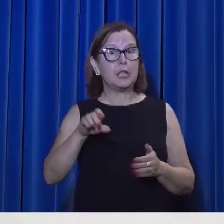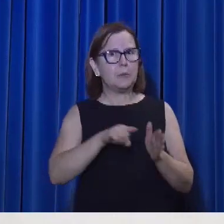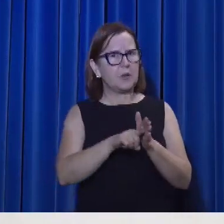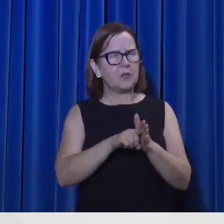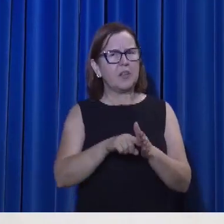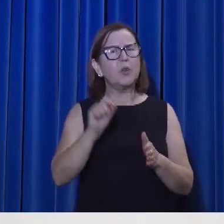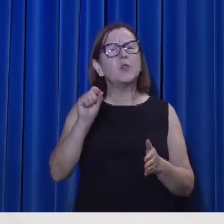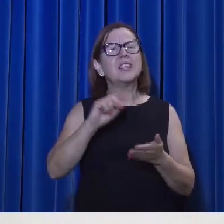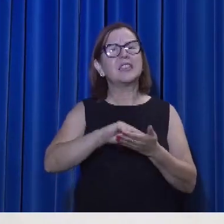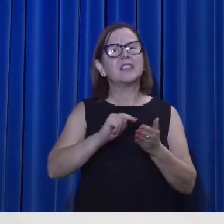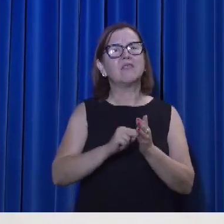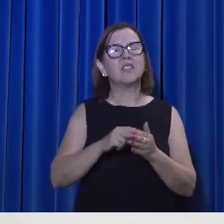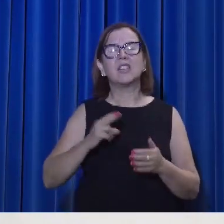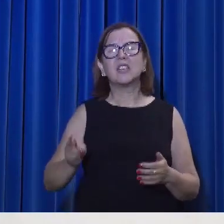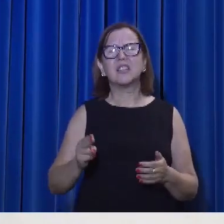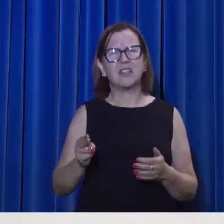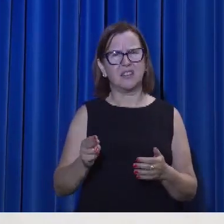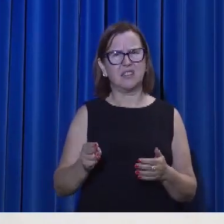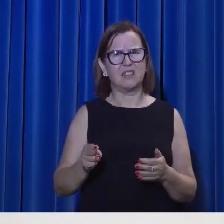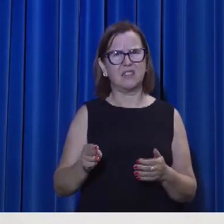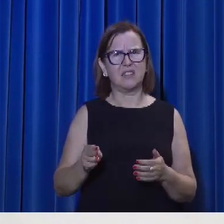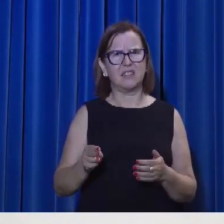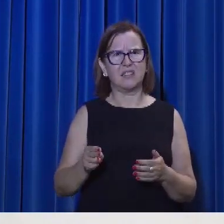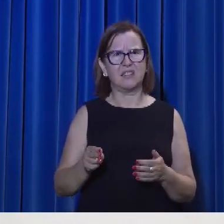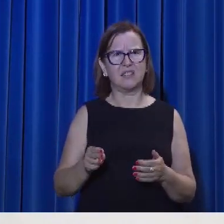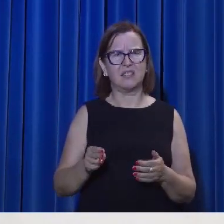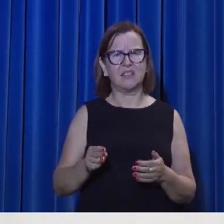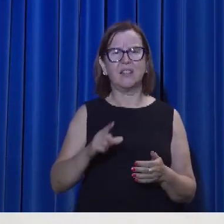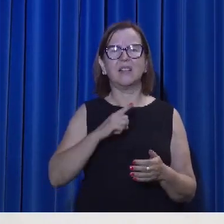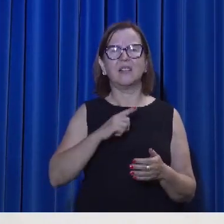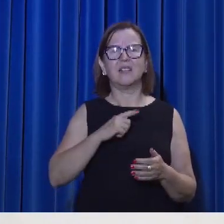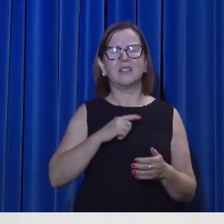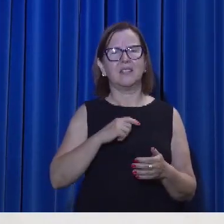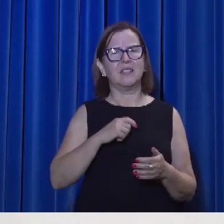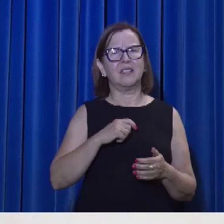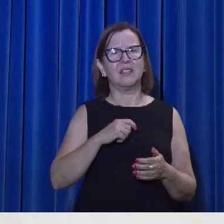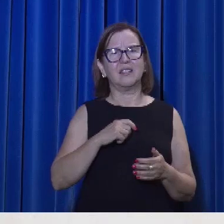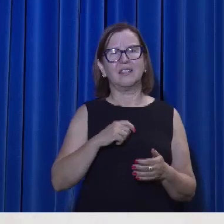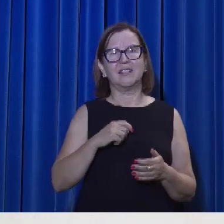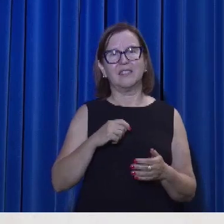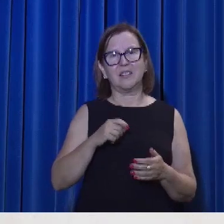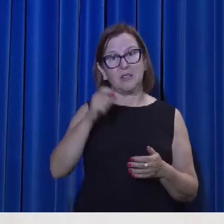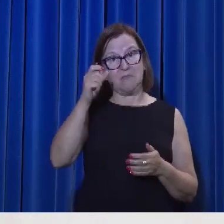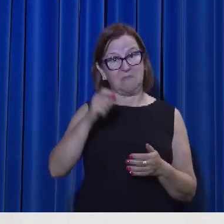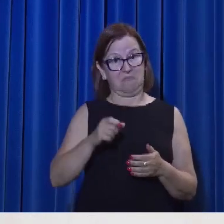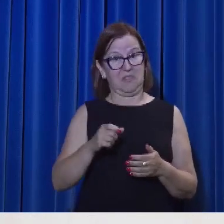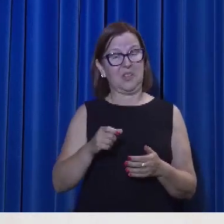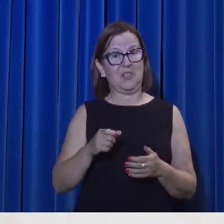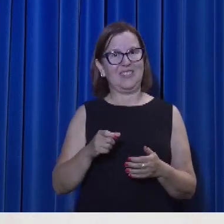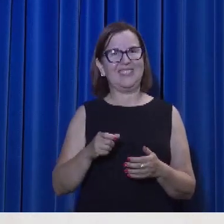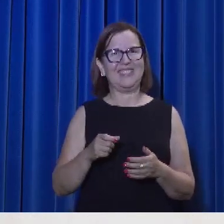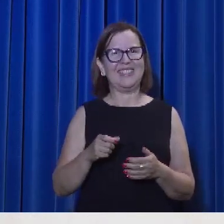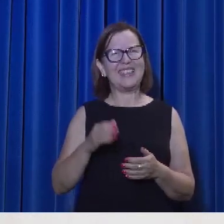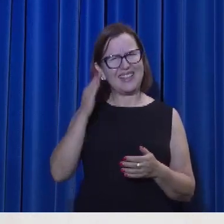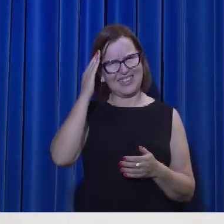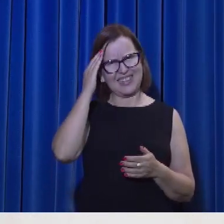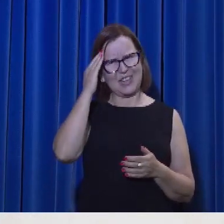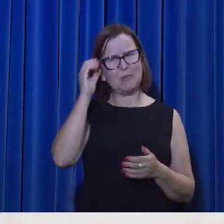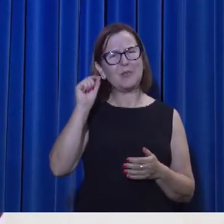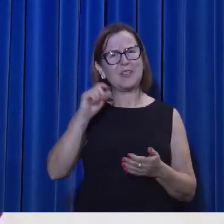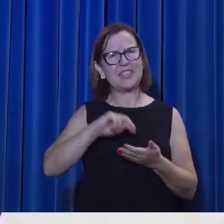que é eternidade? Alguém ousa definir? O que é eternidade? Seria o quê? Tempo infinito?